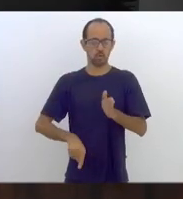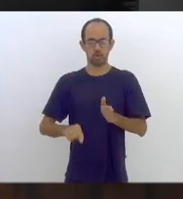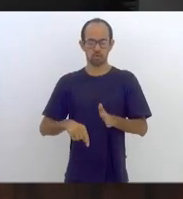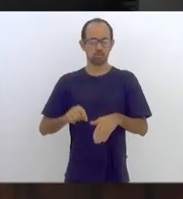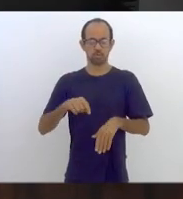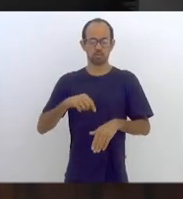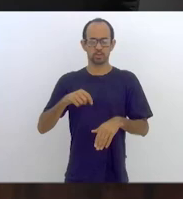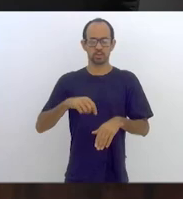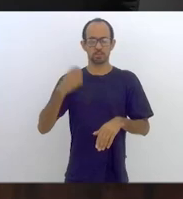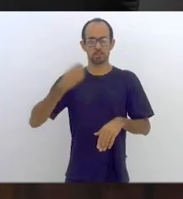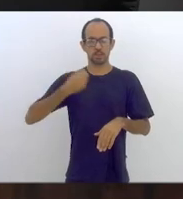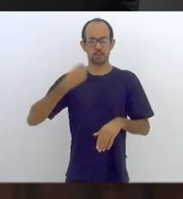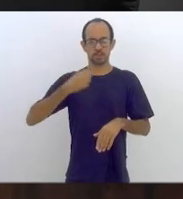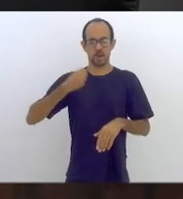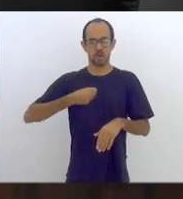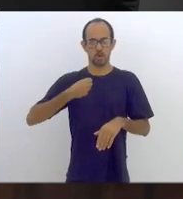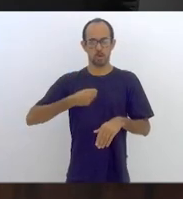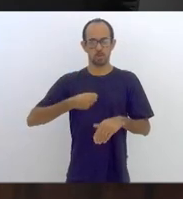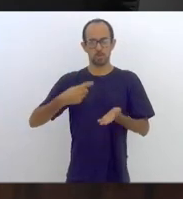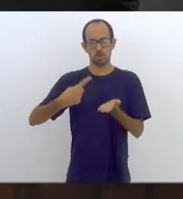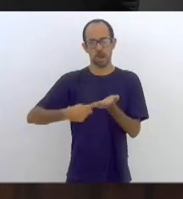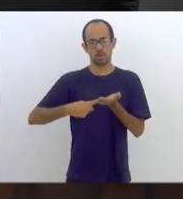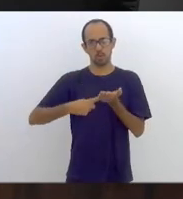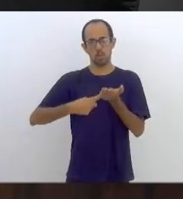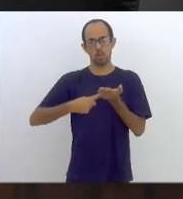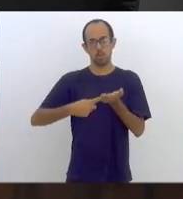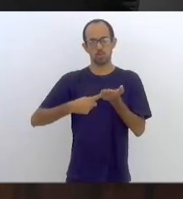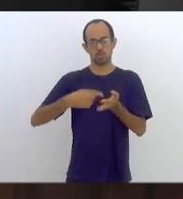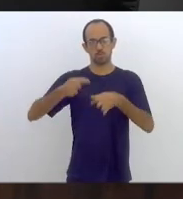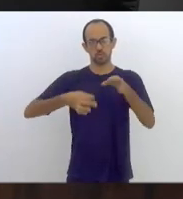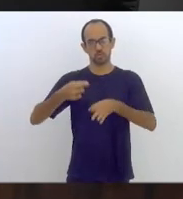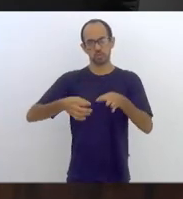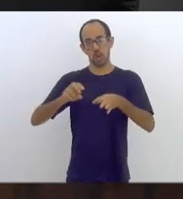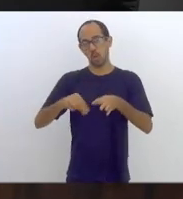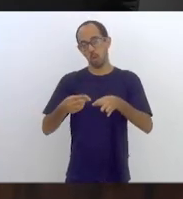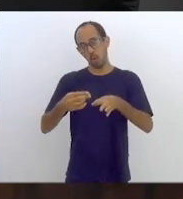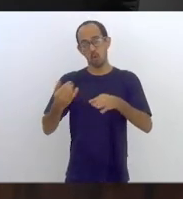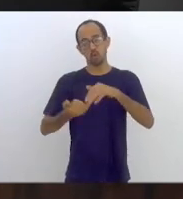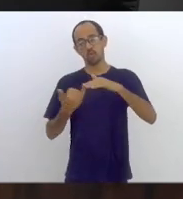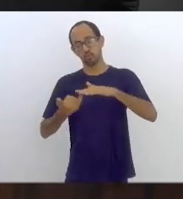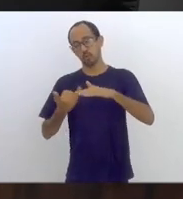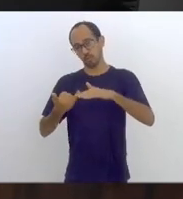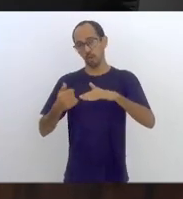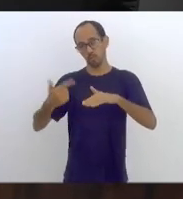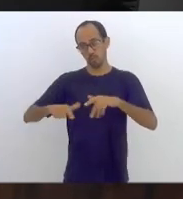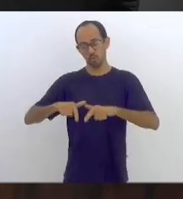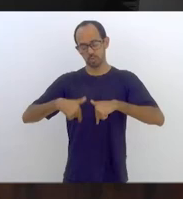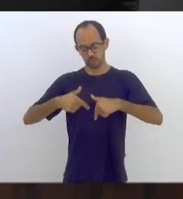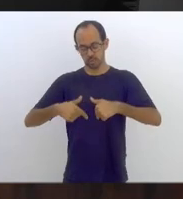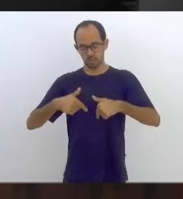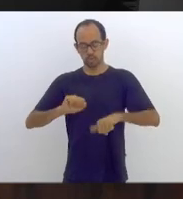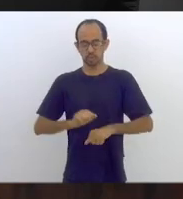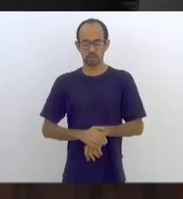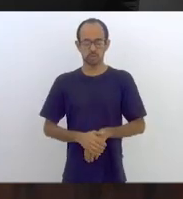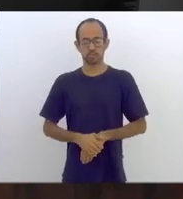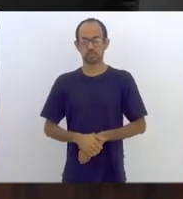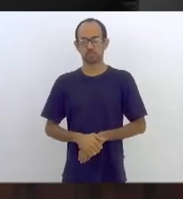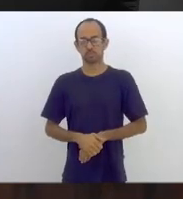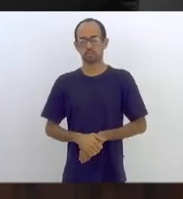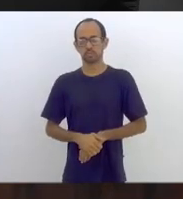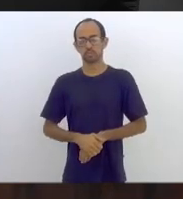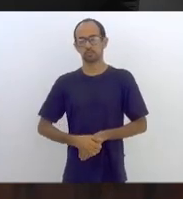alimentícia determinados por acordo judiciais extrajudiciais e informais da outras Providência providência